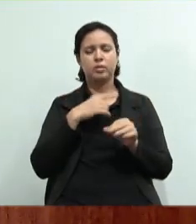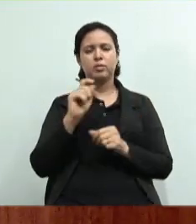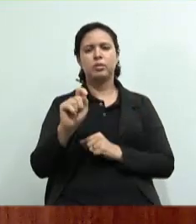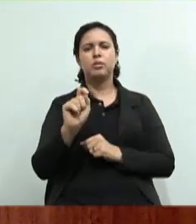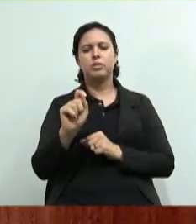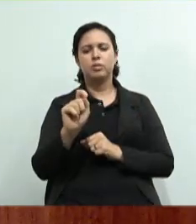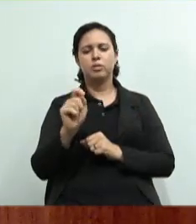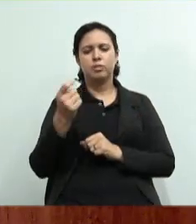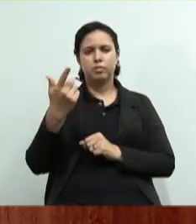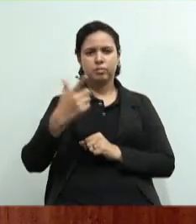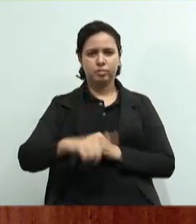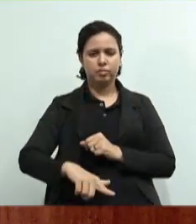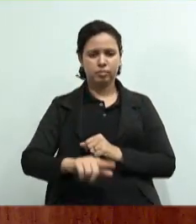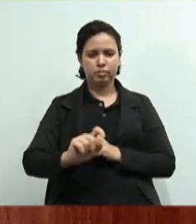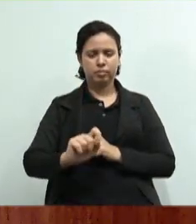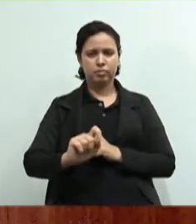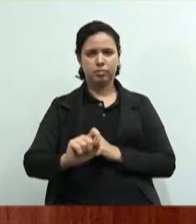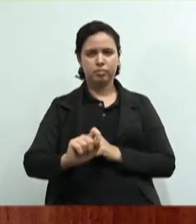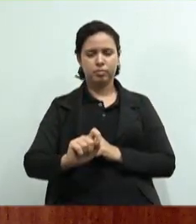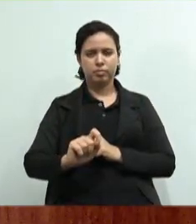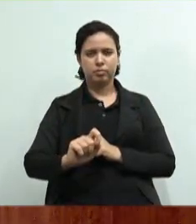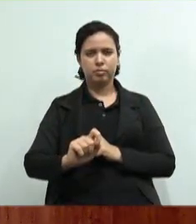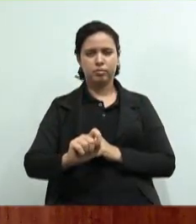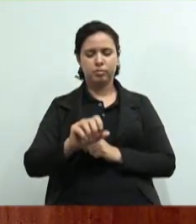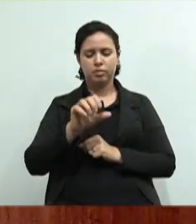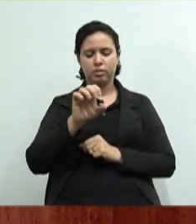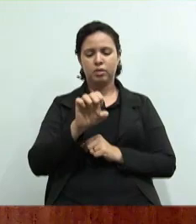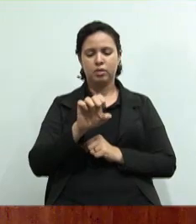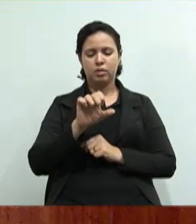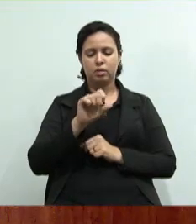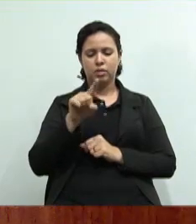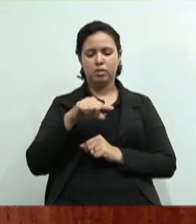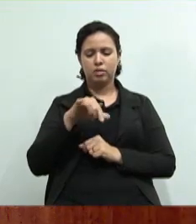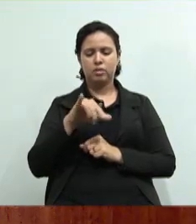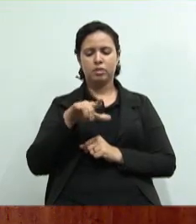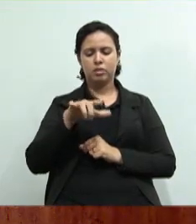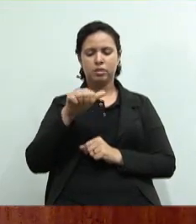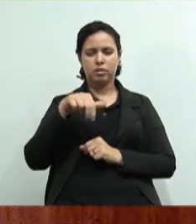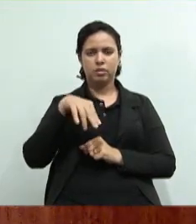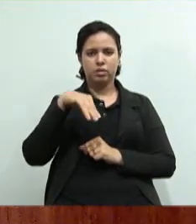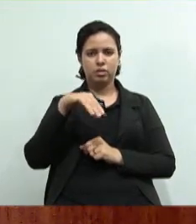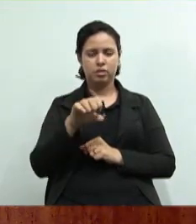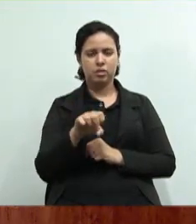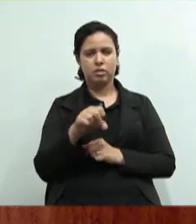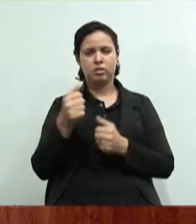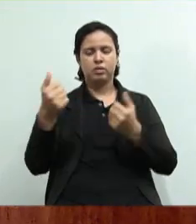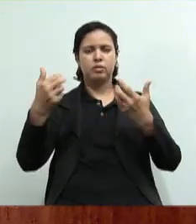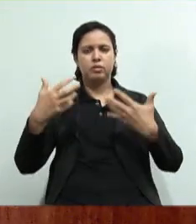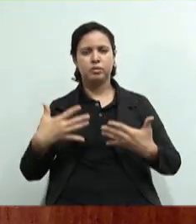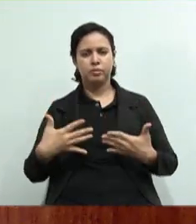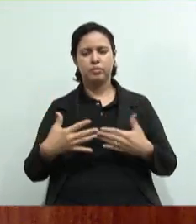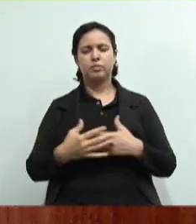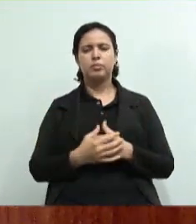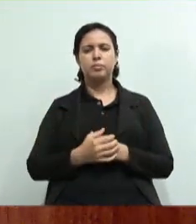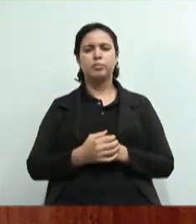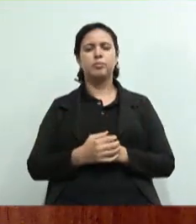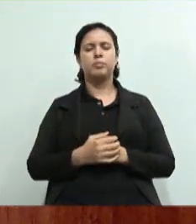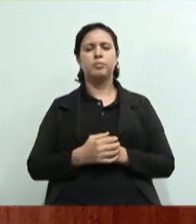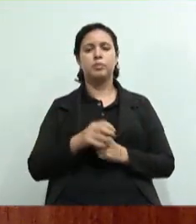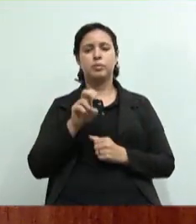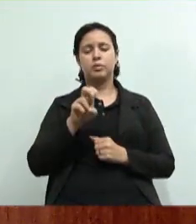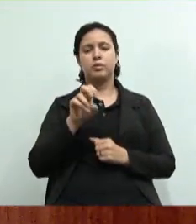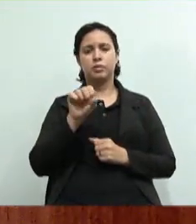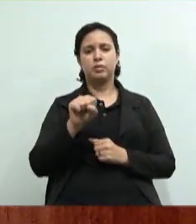de mais uma aluna, a Exilane, da Escola Campos Salles, de São Francisco. Ela disse que os 5S